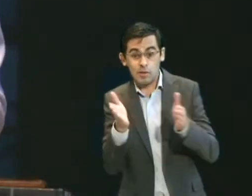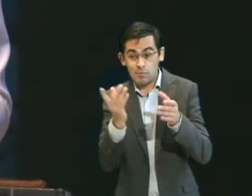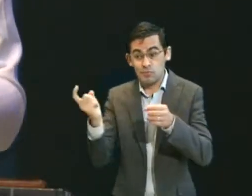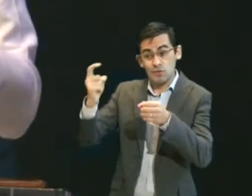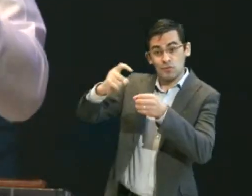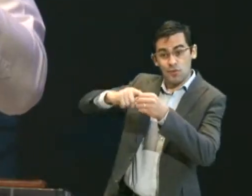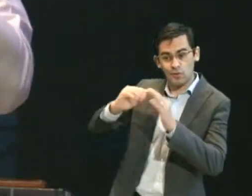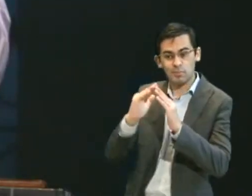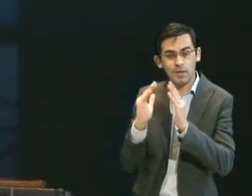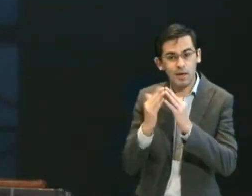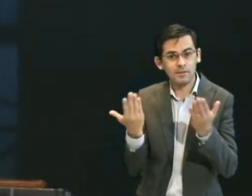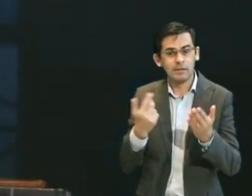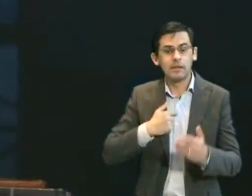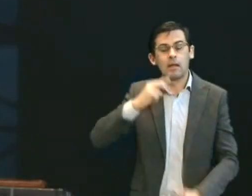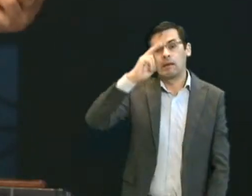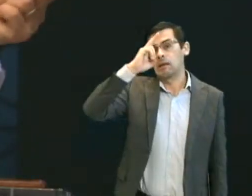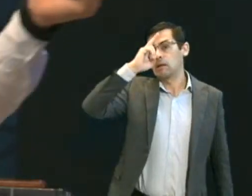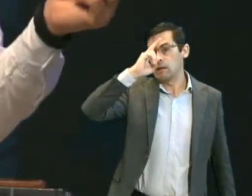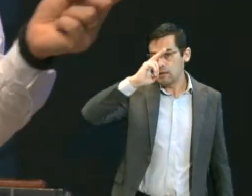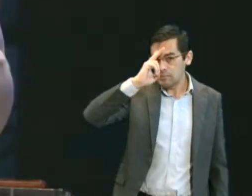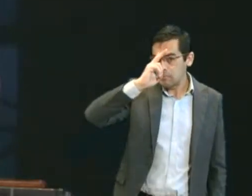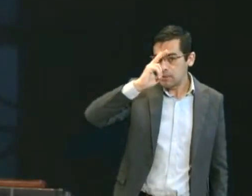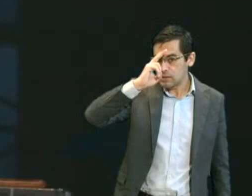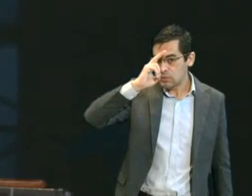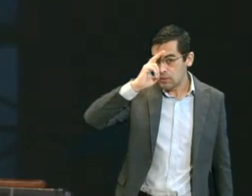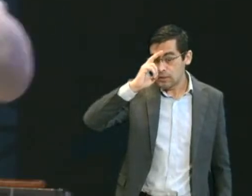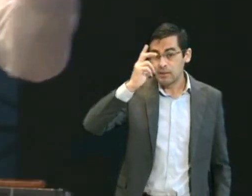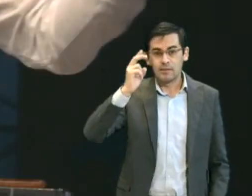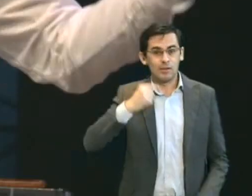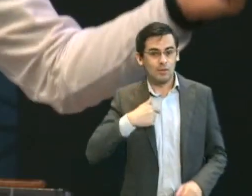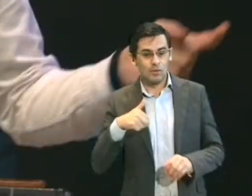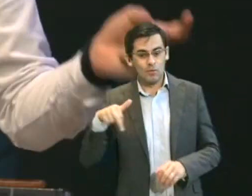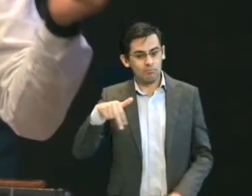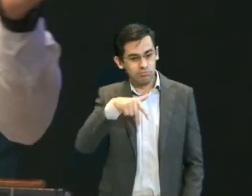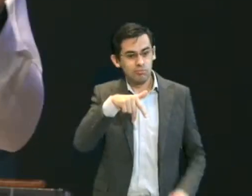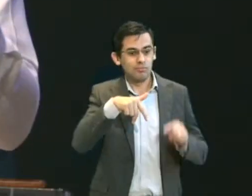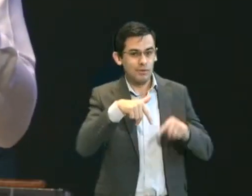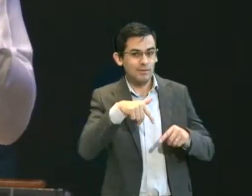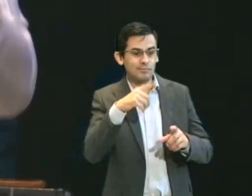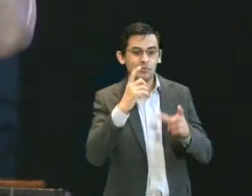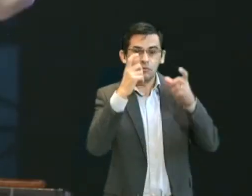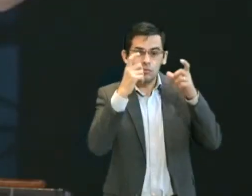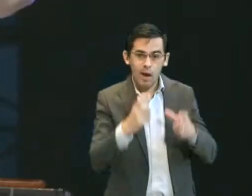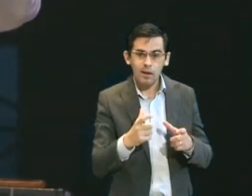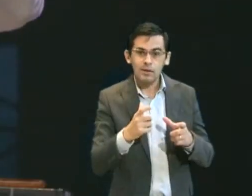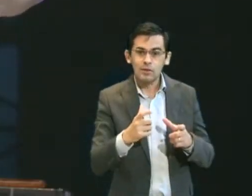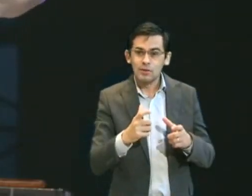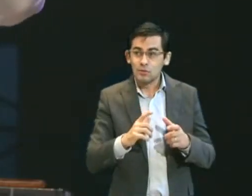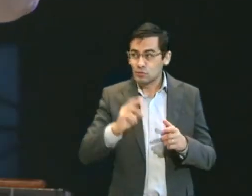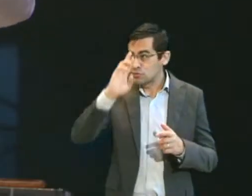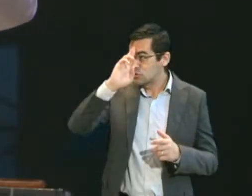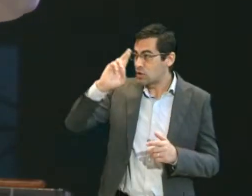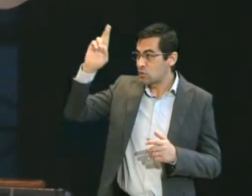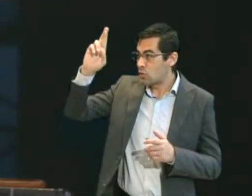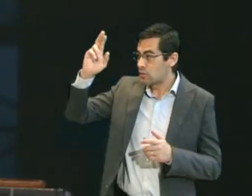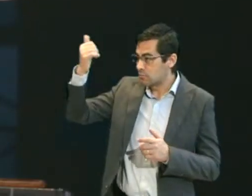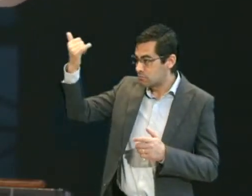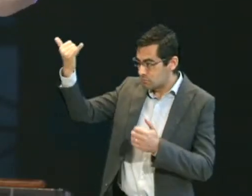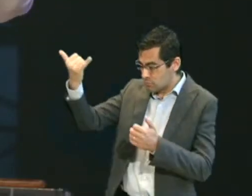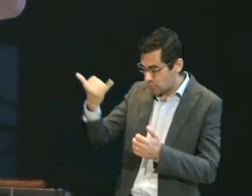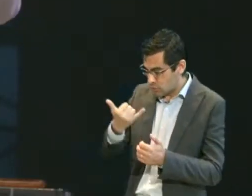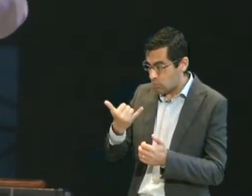casa. E ele está lembrando: Senhor, lembra quando eu estava passando por aqui? O Senhor me deu